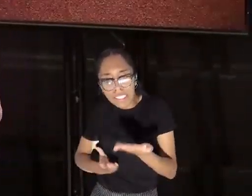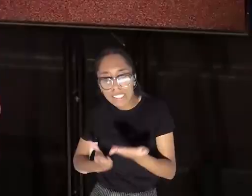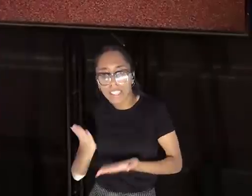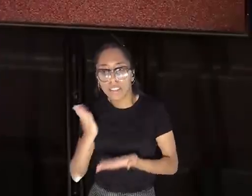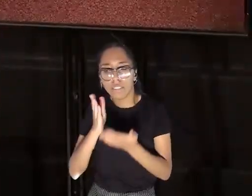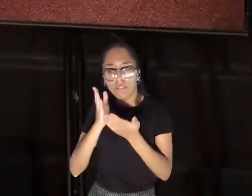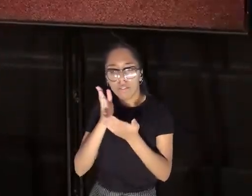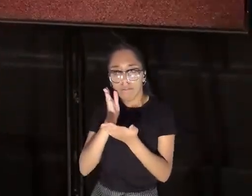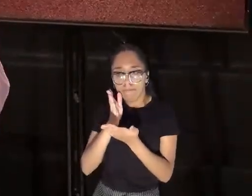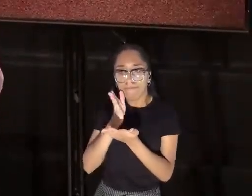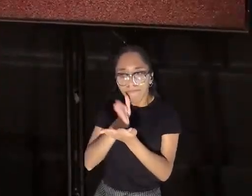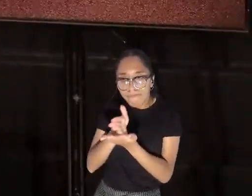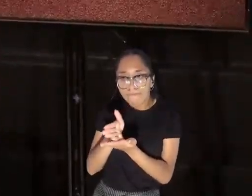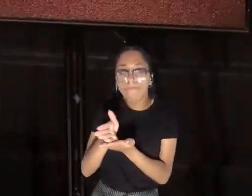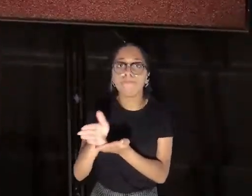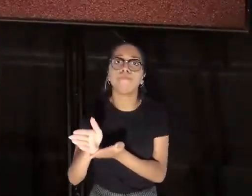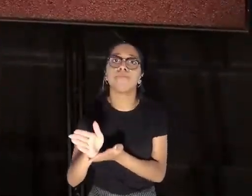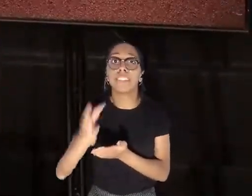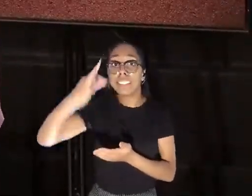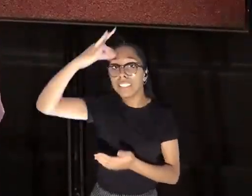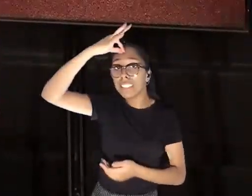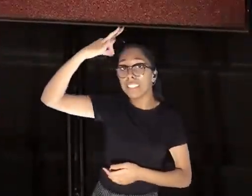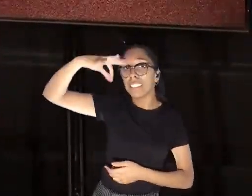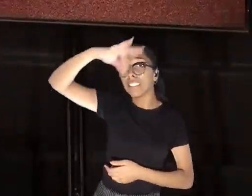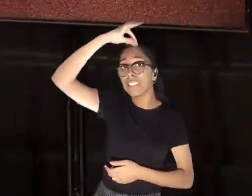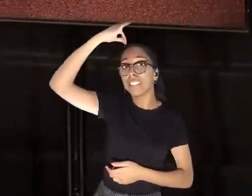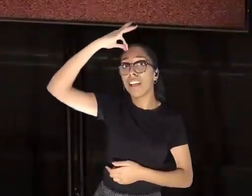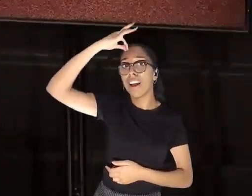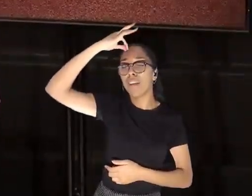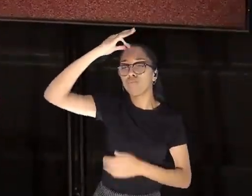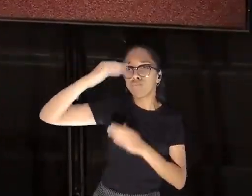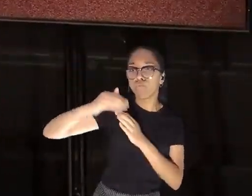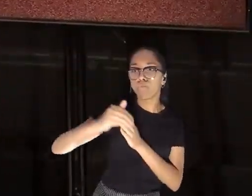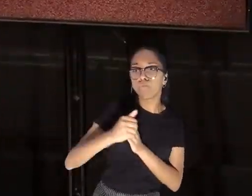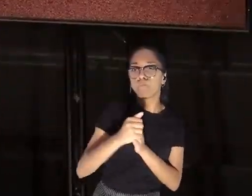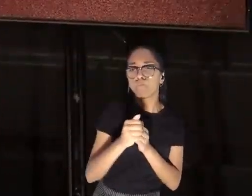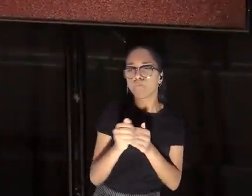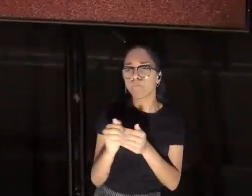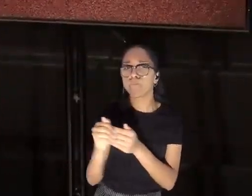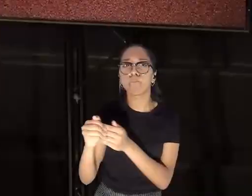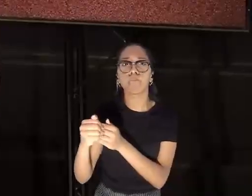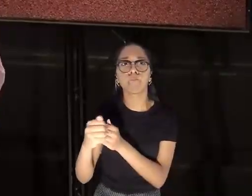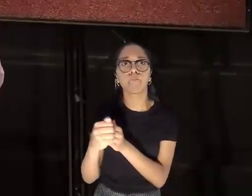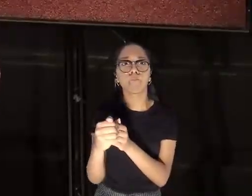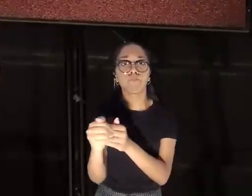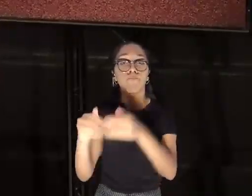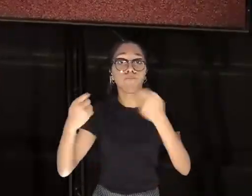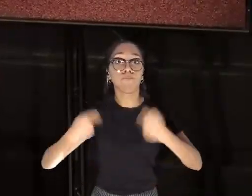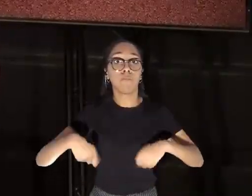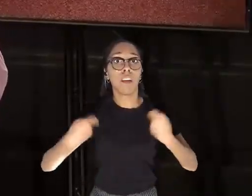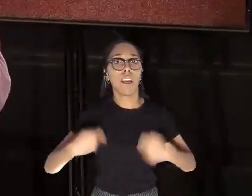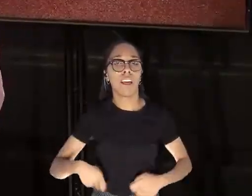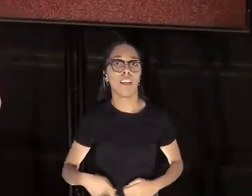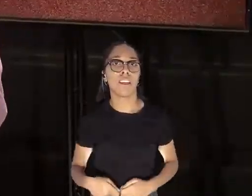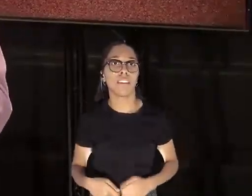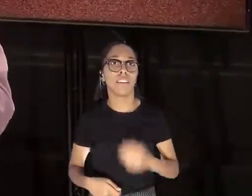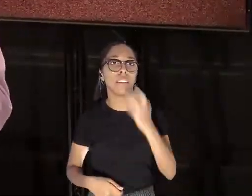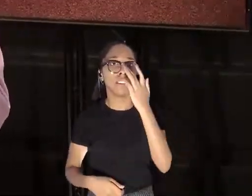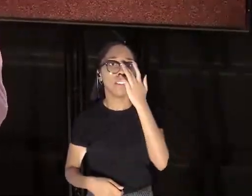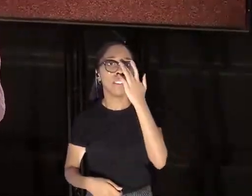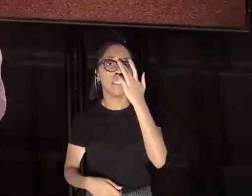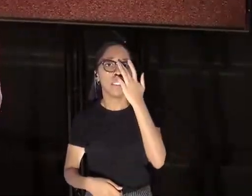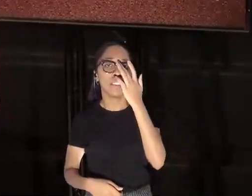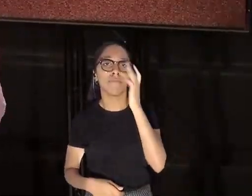Santo. É Ele que torna a letra, a Bíblia, um livro onde nós conseguimos nos deleitar